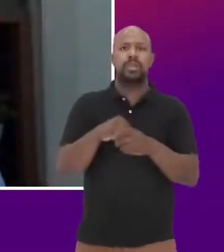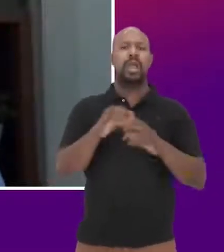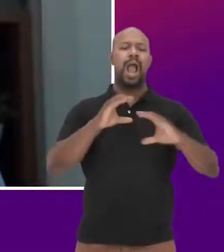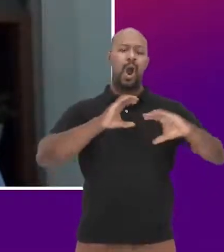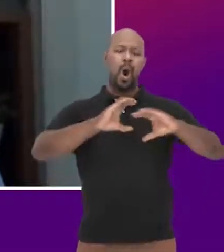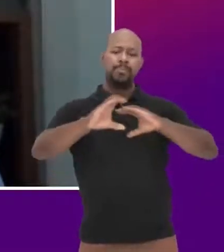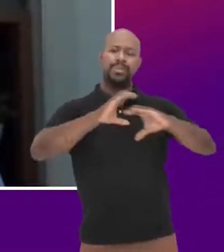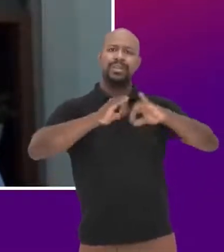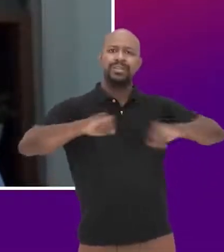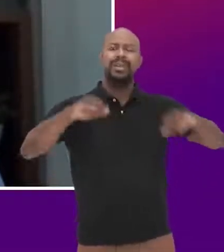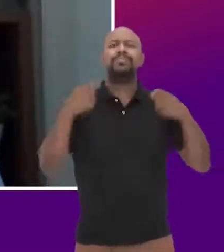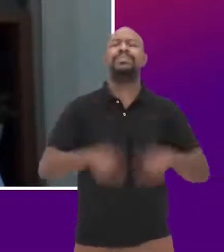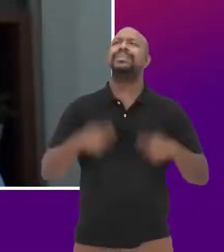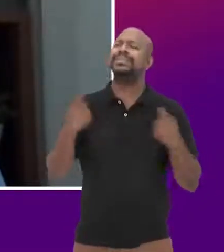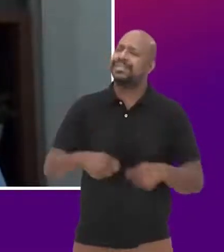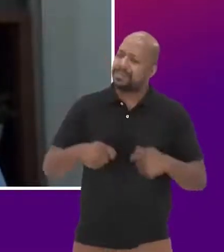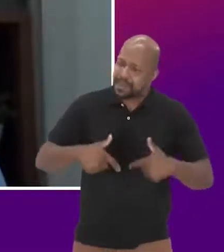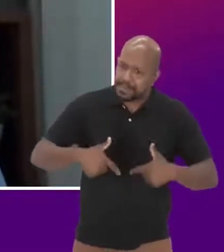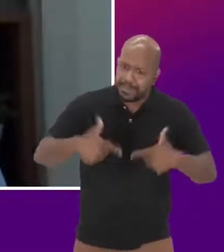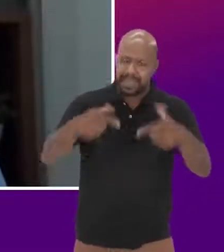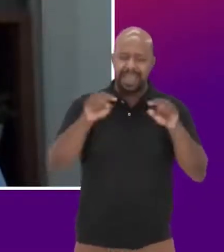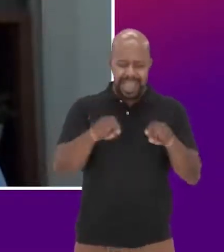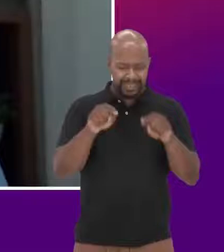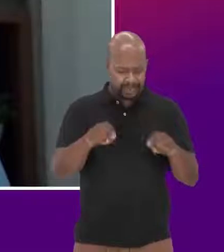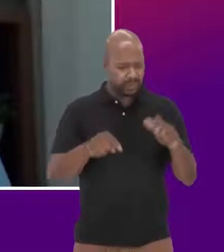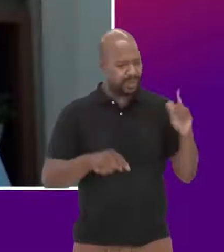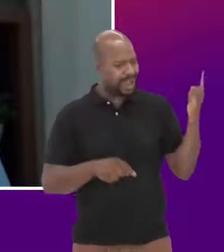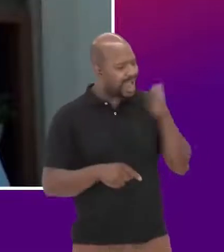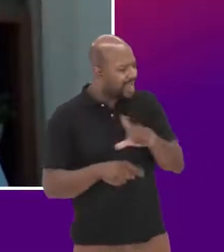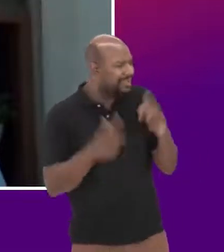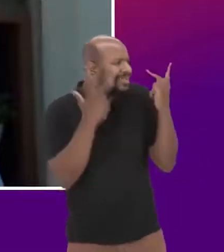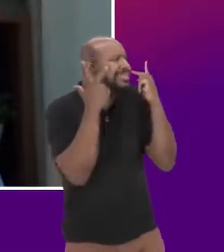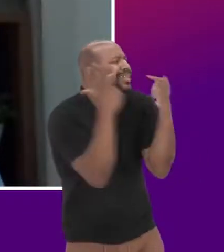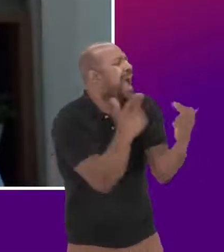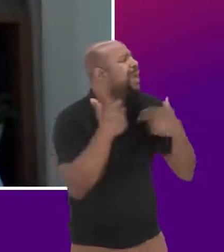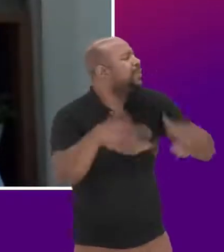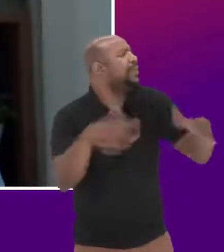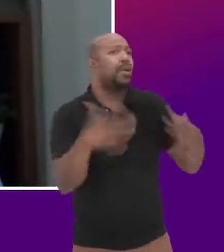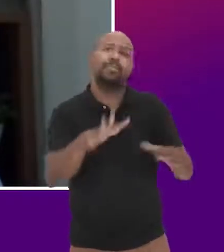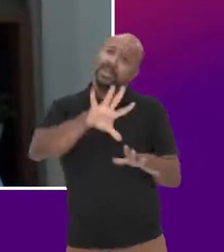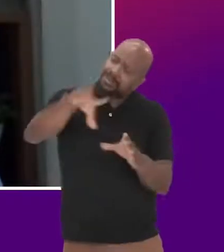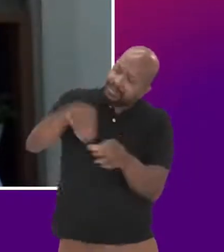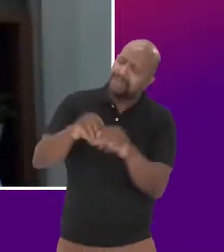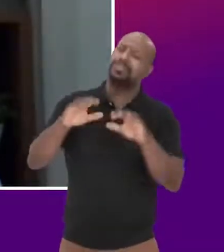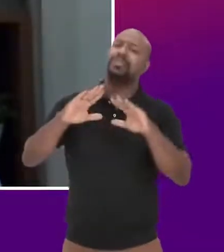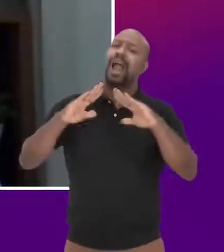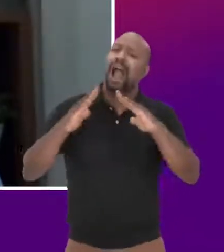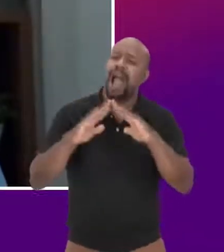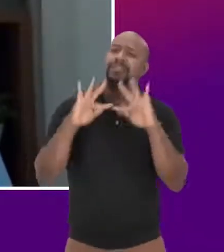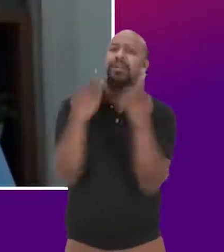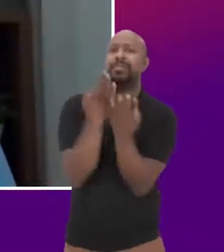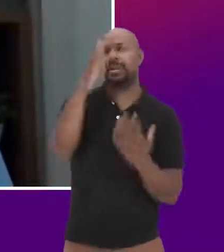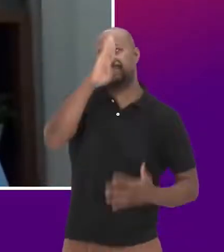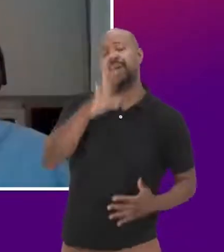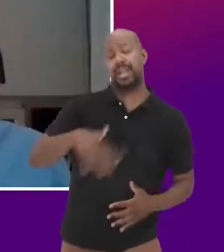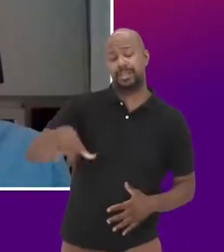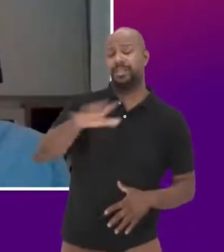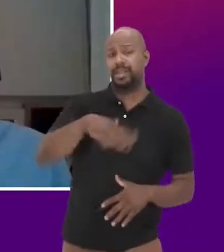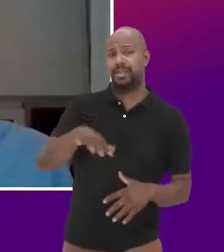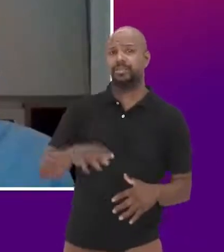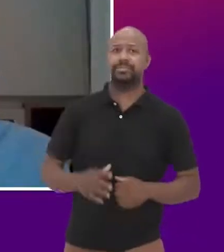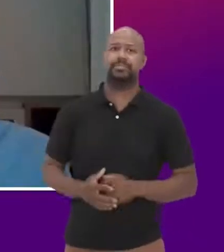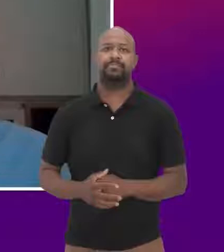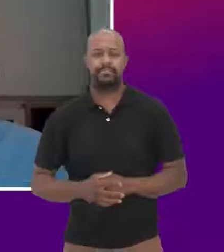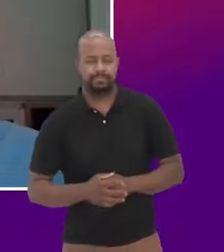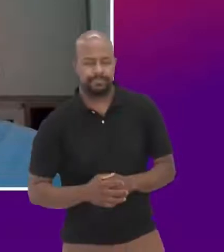tem que fazer com que isso aconteça naturalmente no lar das famílias brasileiras, Nico.